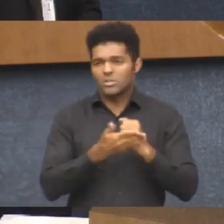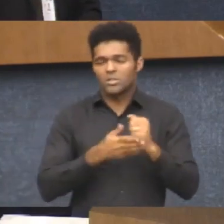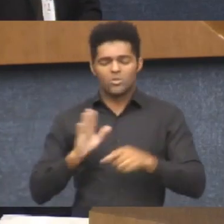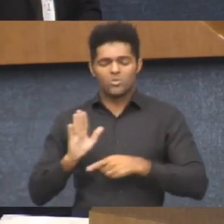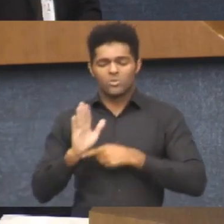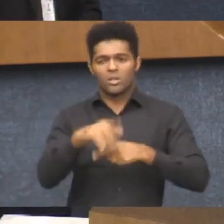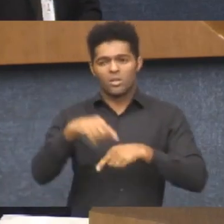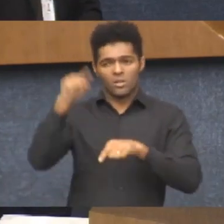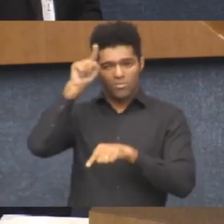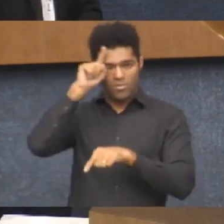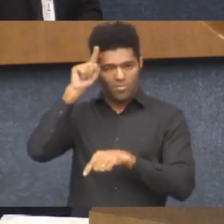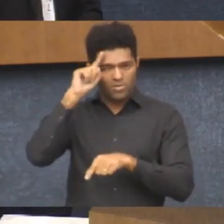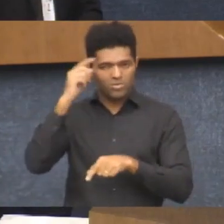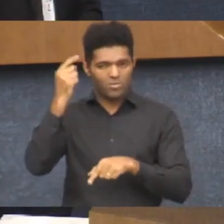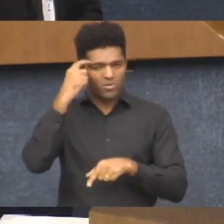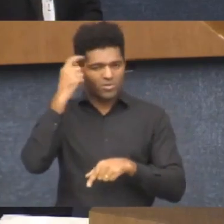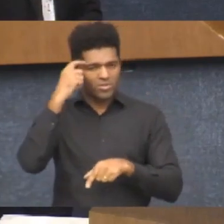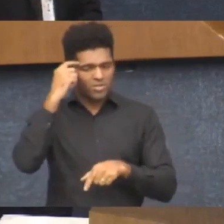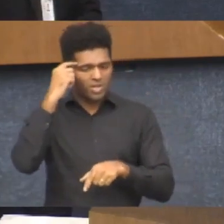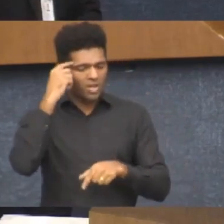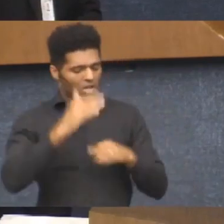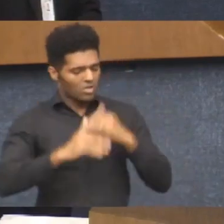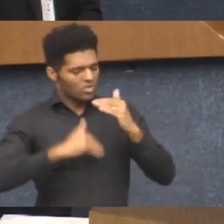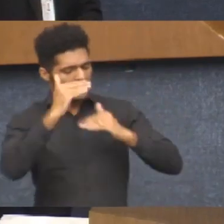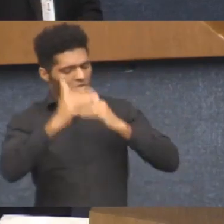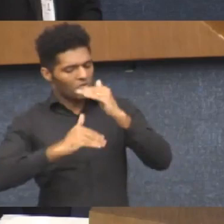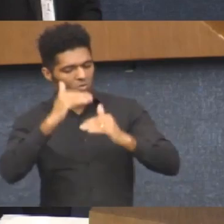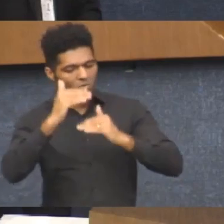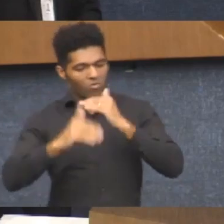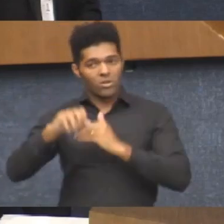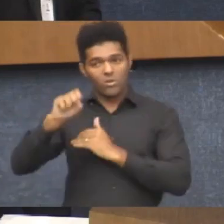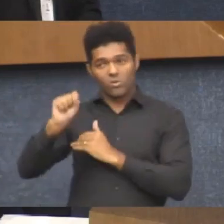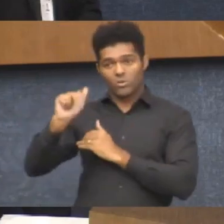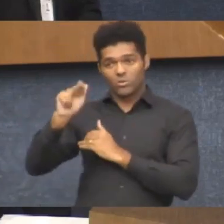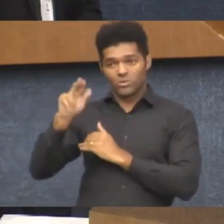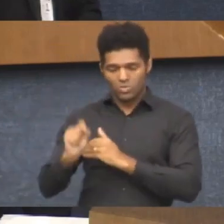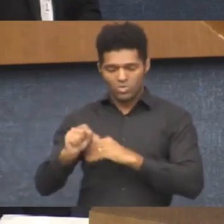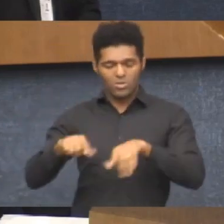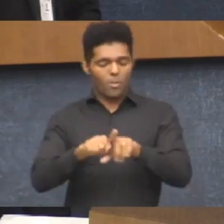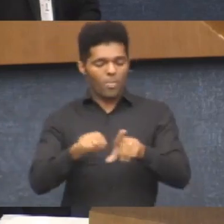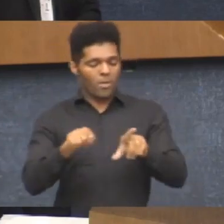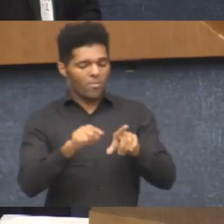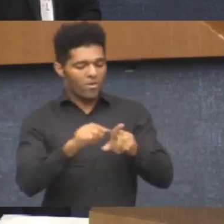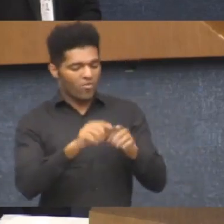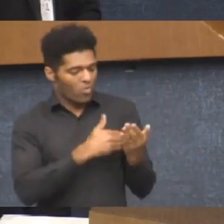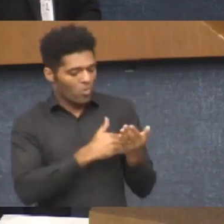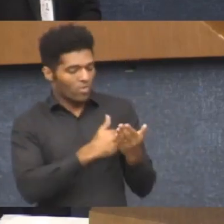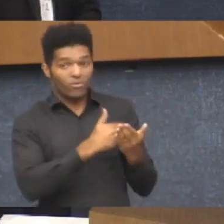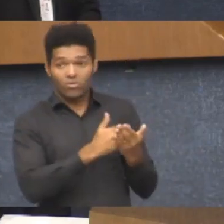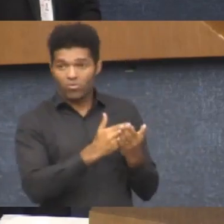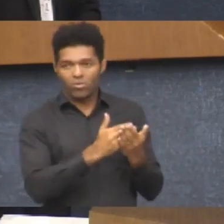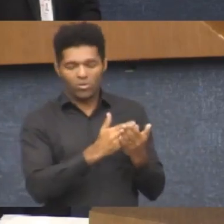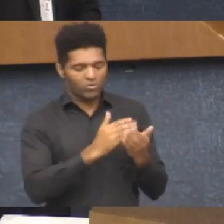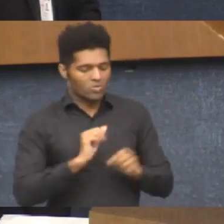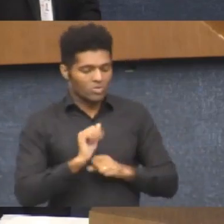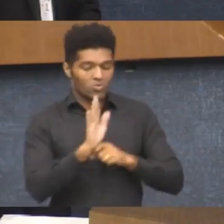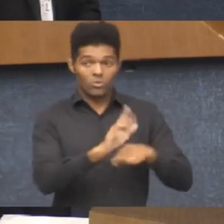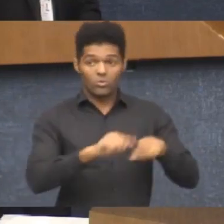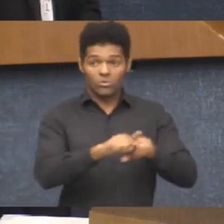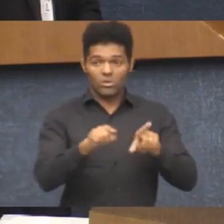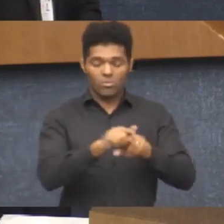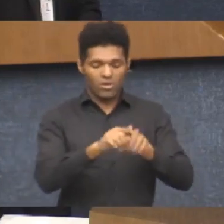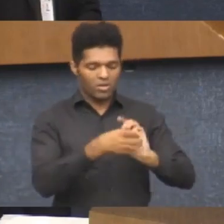a construir o Sistema Único de Saúde. Foram sementes que ajudaram também a gente a redemocratizar o Brasil, né, com a